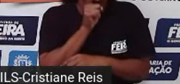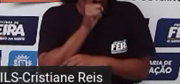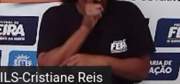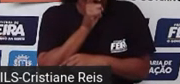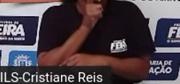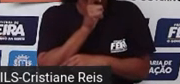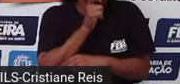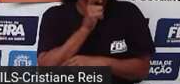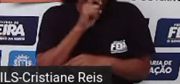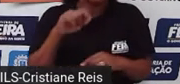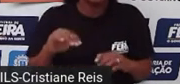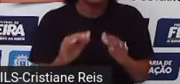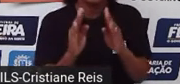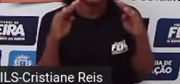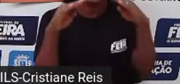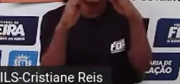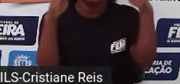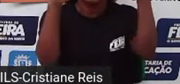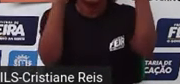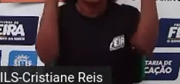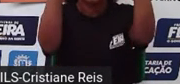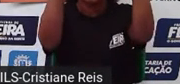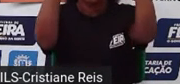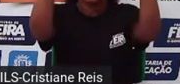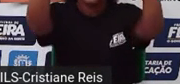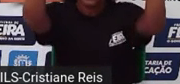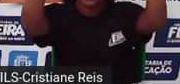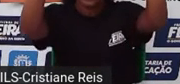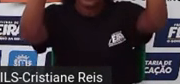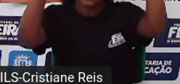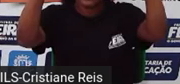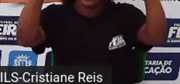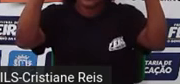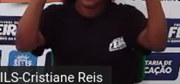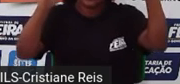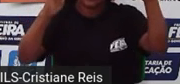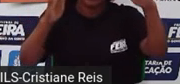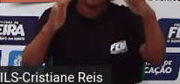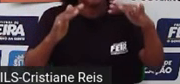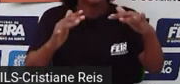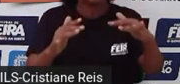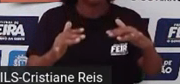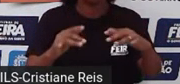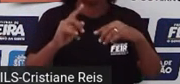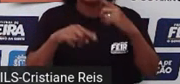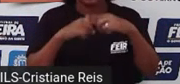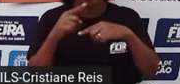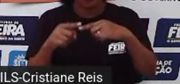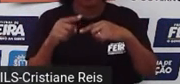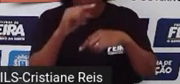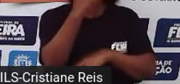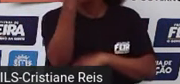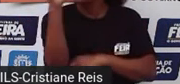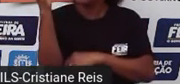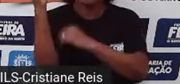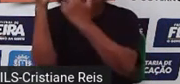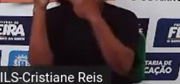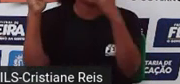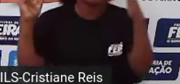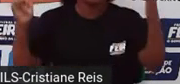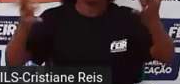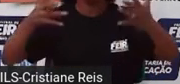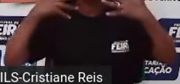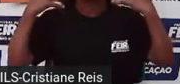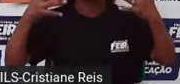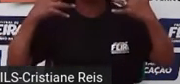ainda assim camada de gelo os Pinheiros lá direitinho e aí você vem para as áreas de climas tropicais E essas tropicais